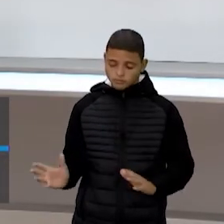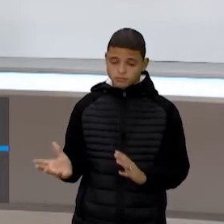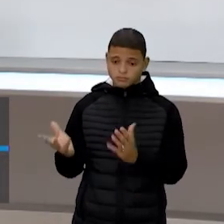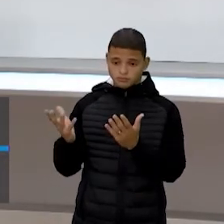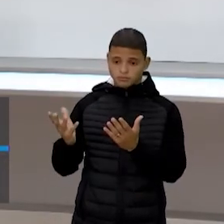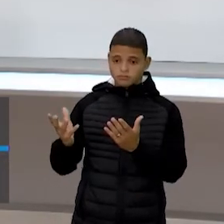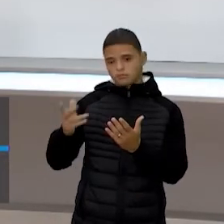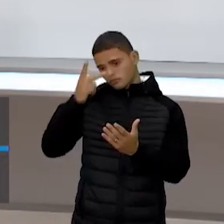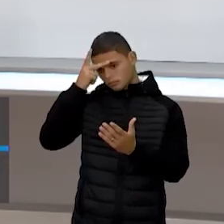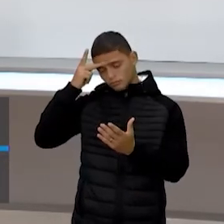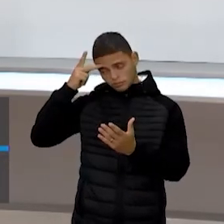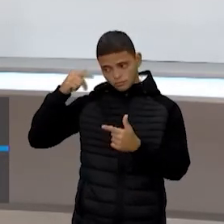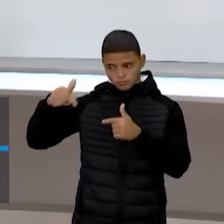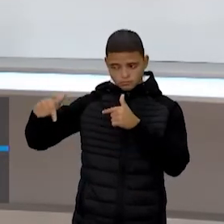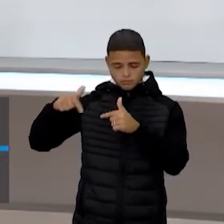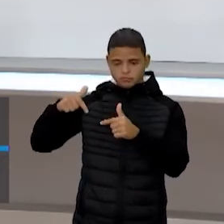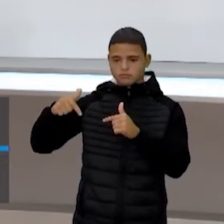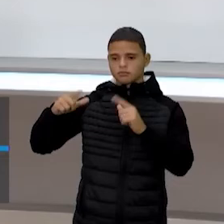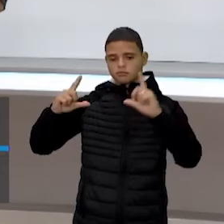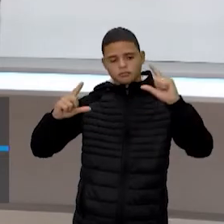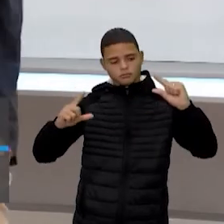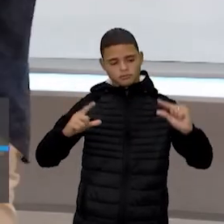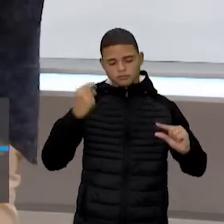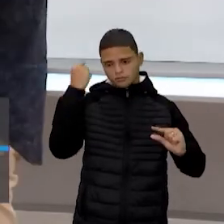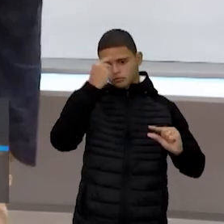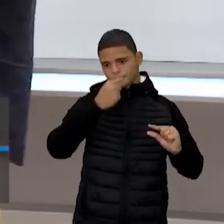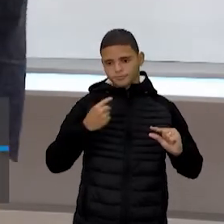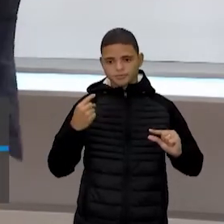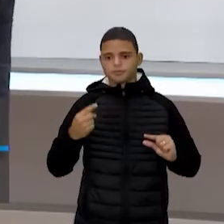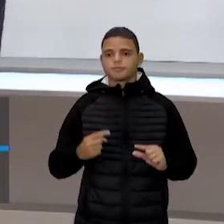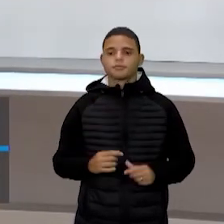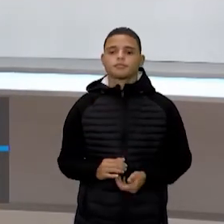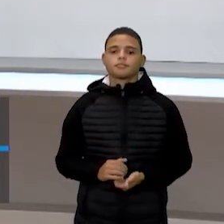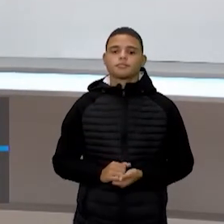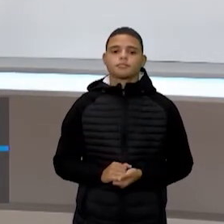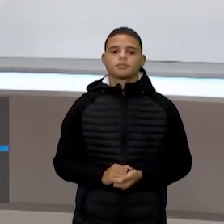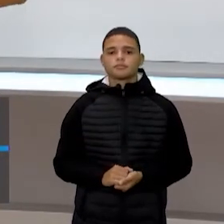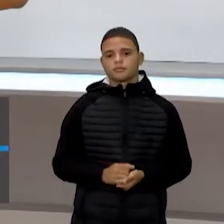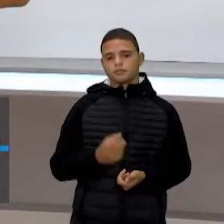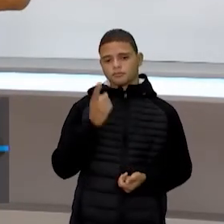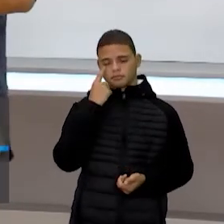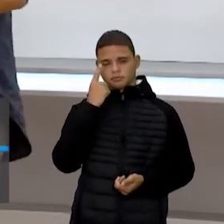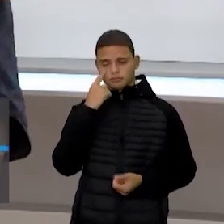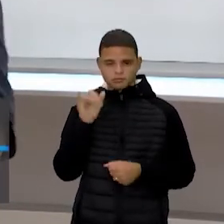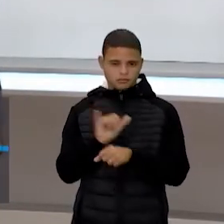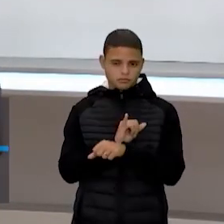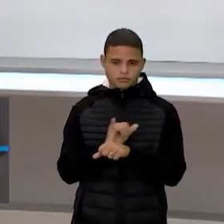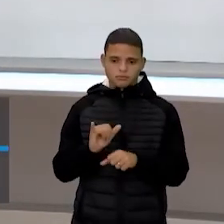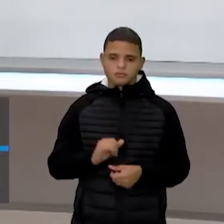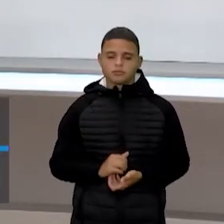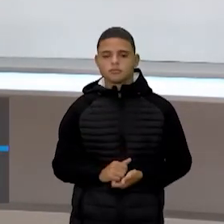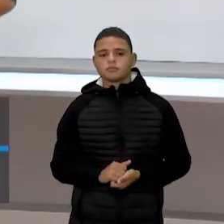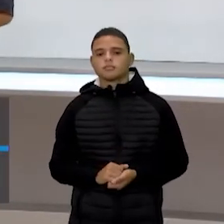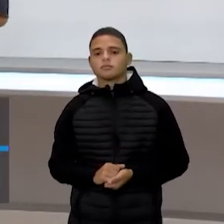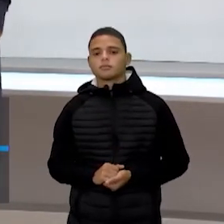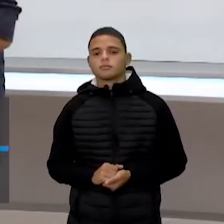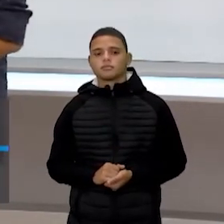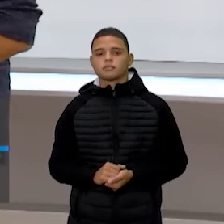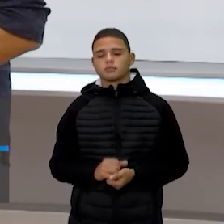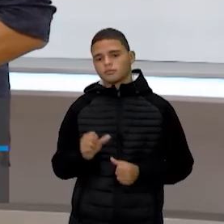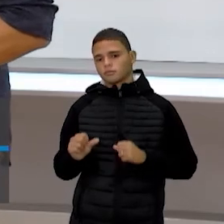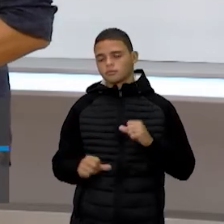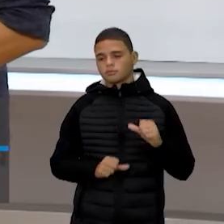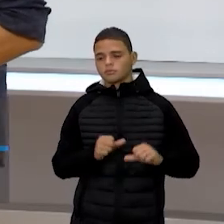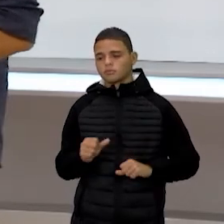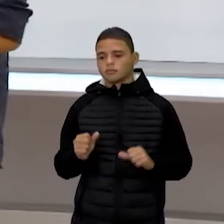para executar o trabalho, tá? Então aqui a gente vai ter que fazer aqui um macetezinho aqui para ajustar essa ideia da proporcionalidade.